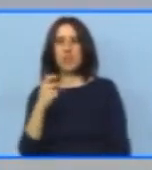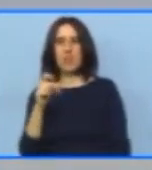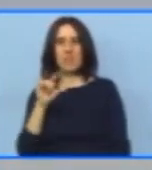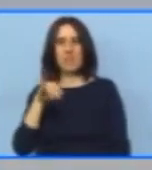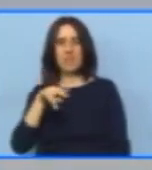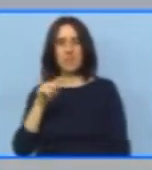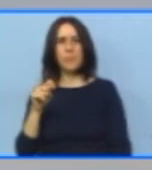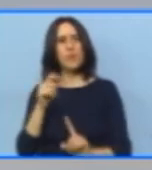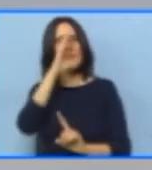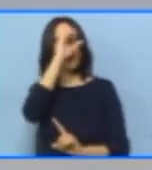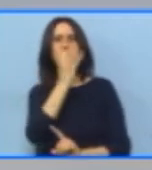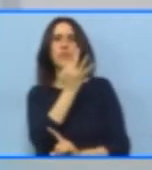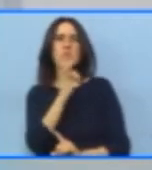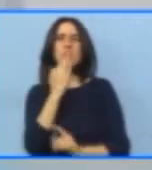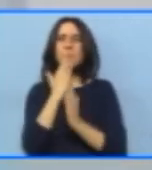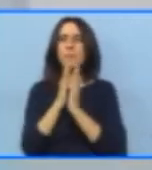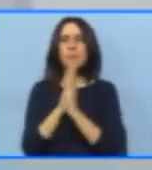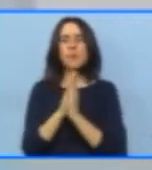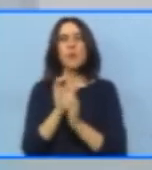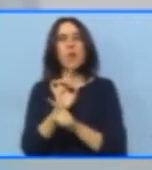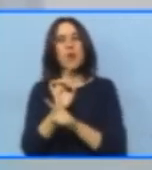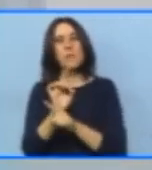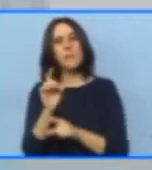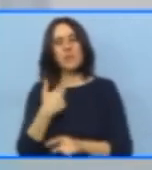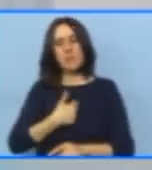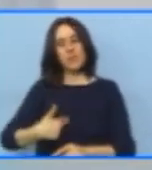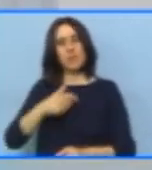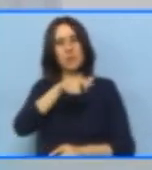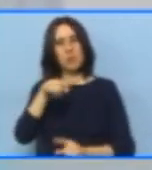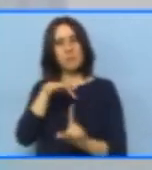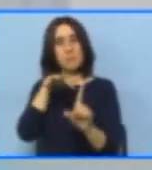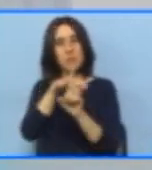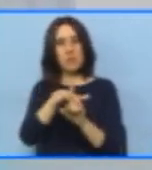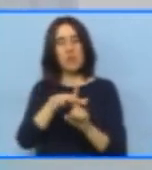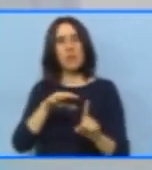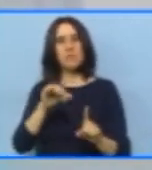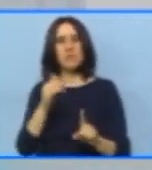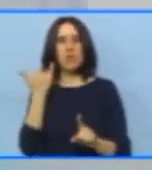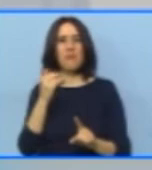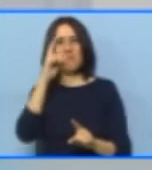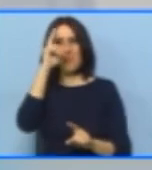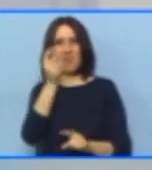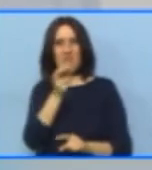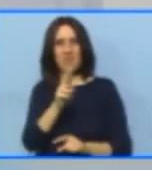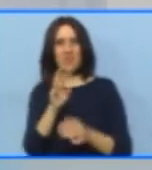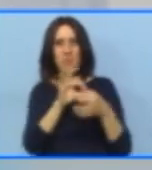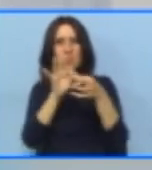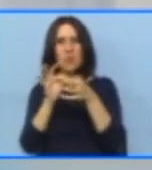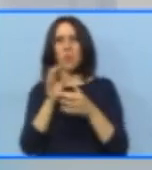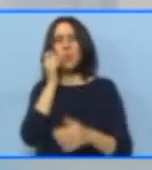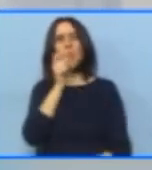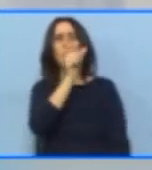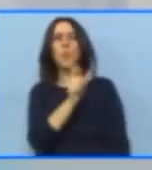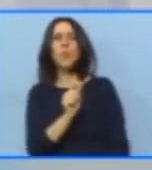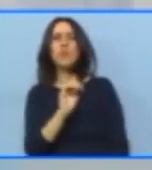francês lhe intercedia em favor dos cristãos que estavam a ser perseguidos na então União Soviética, e o Stalin disse, sim, e o